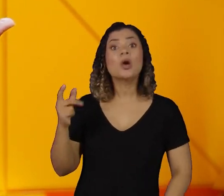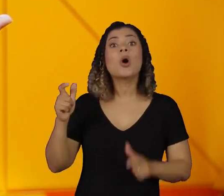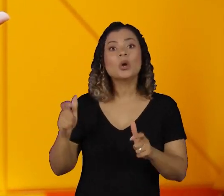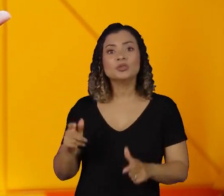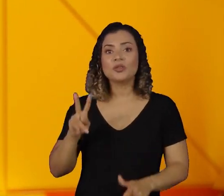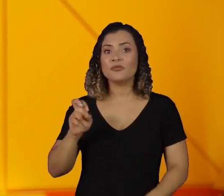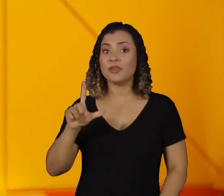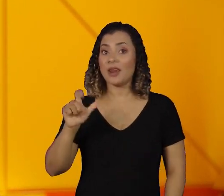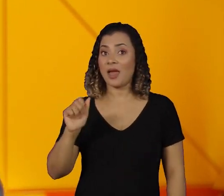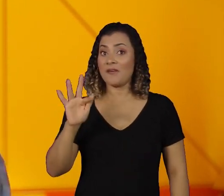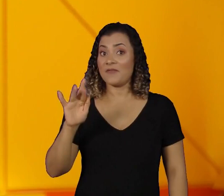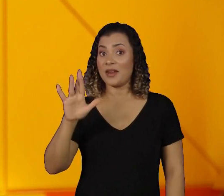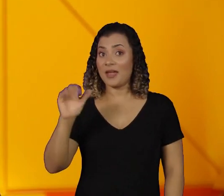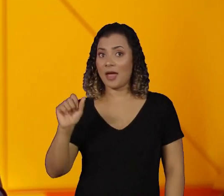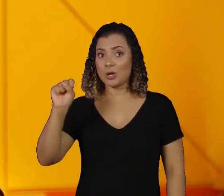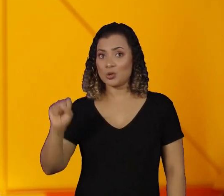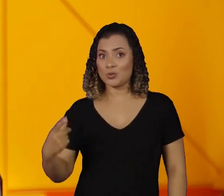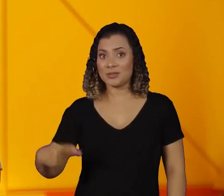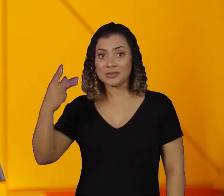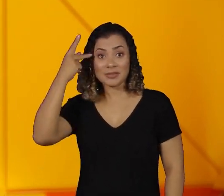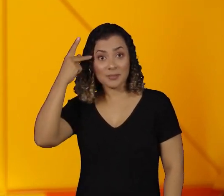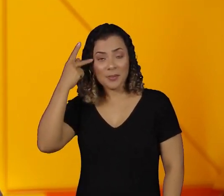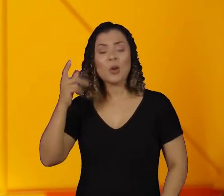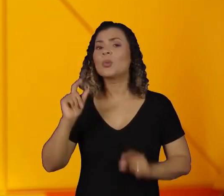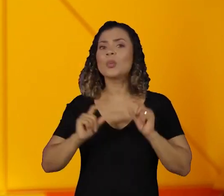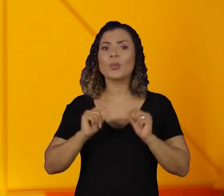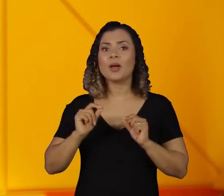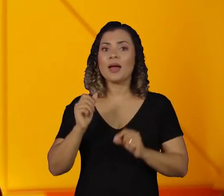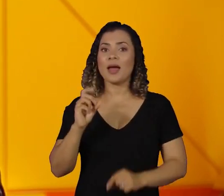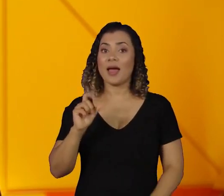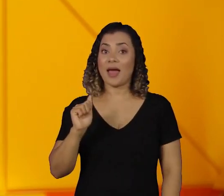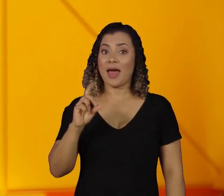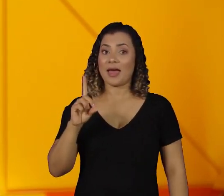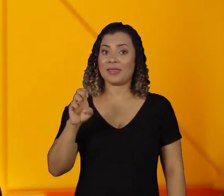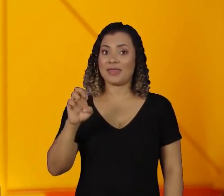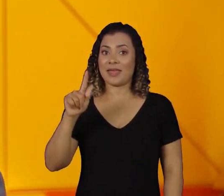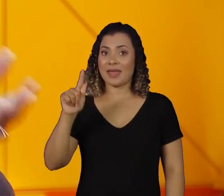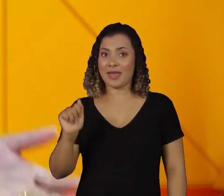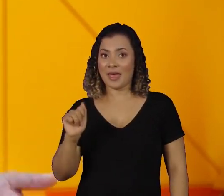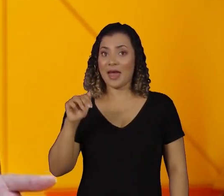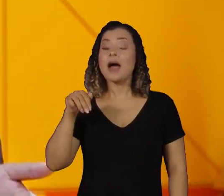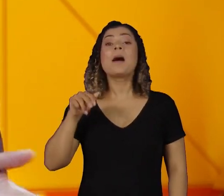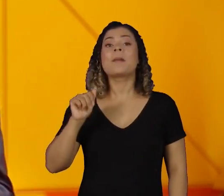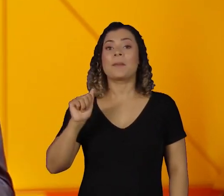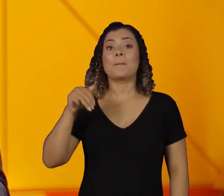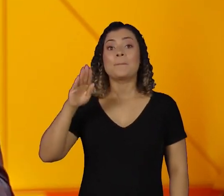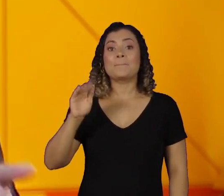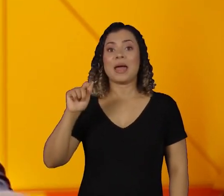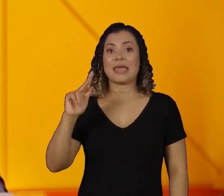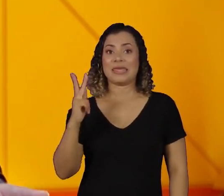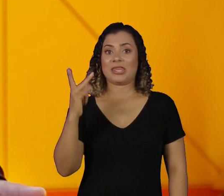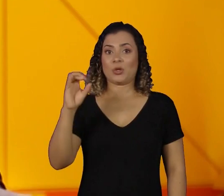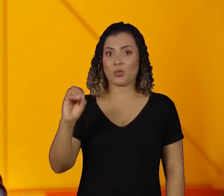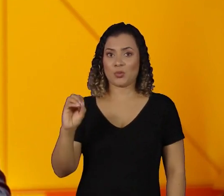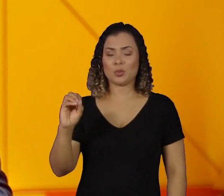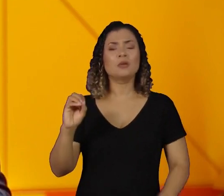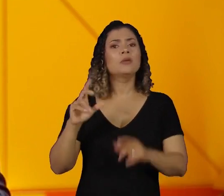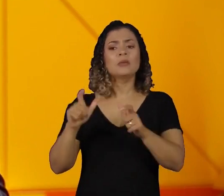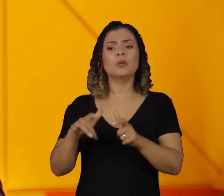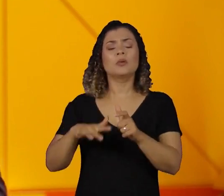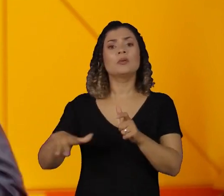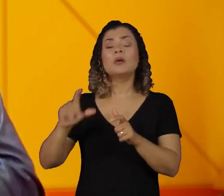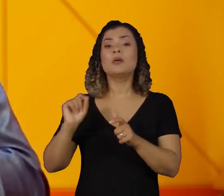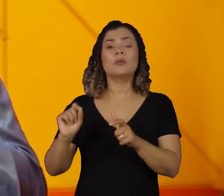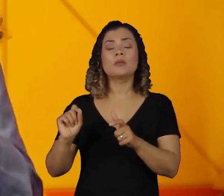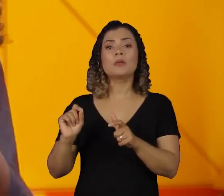Vila Franca, zona sul aqui de São Paulo, a Adega do Baguinho era um bar como outro qualquer. Só que aí, com o tempo, esse estabelecimento